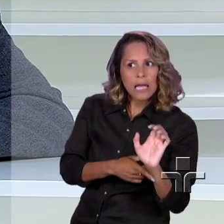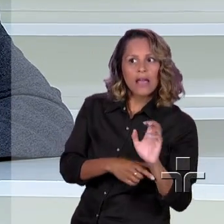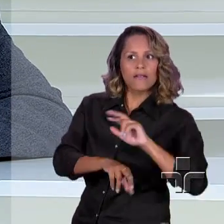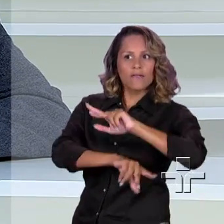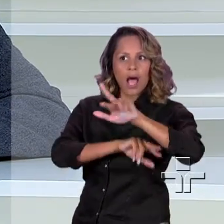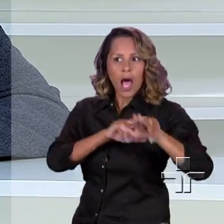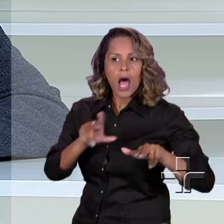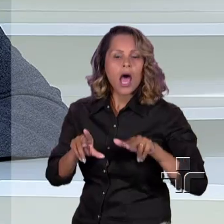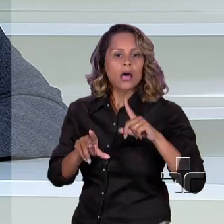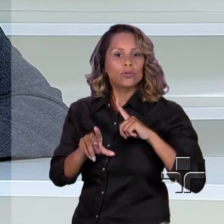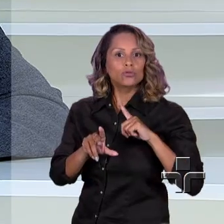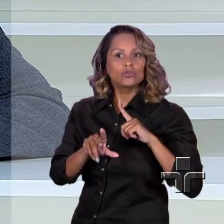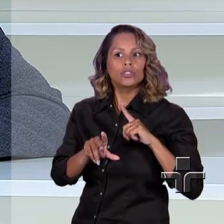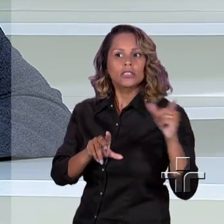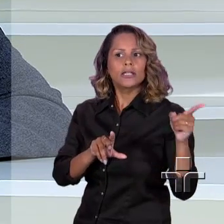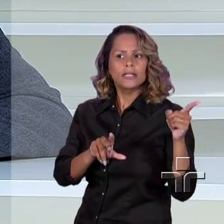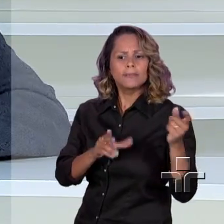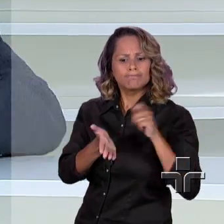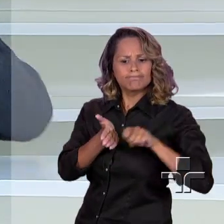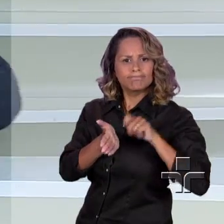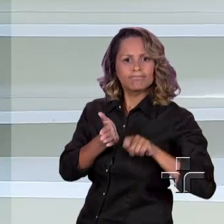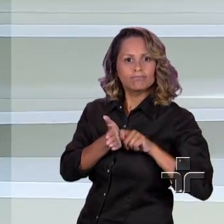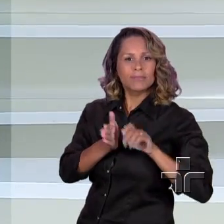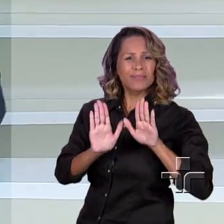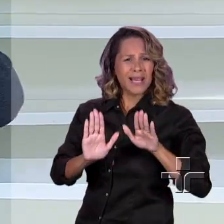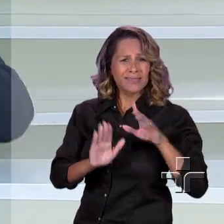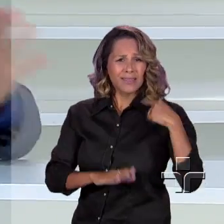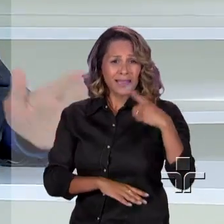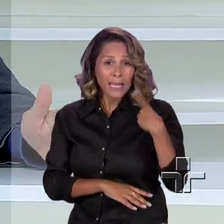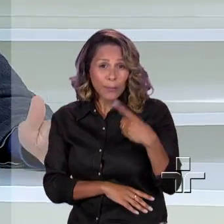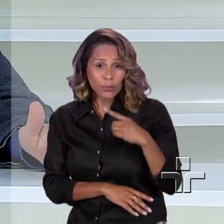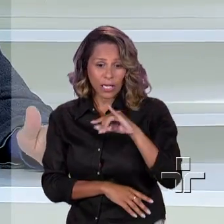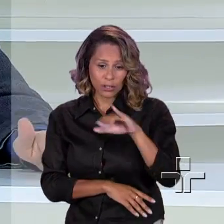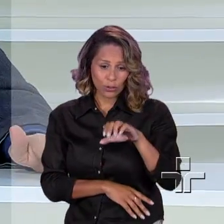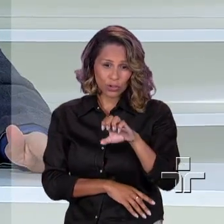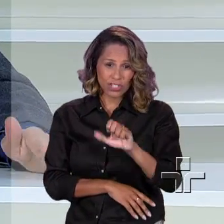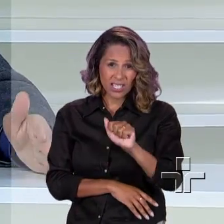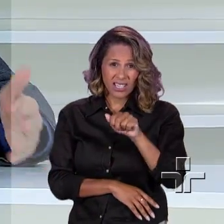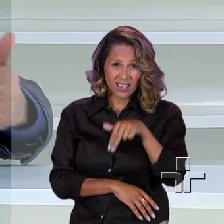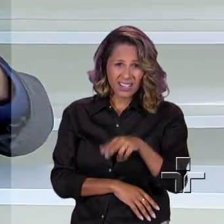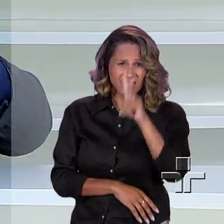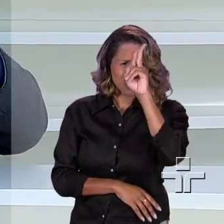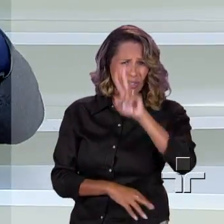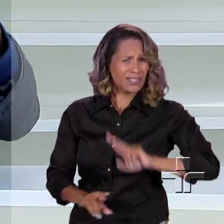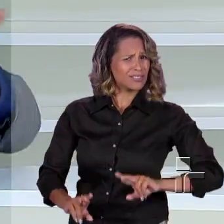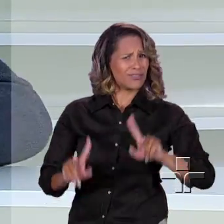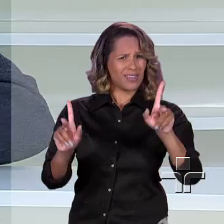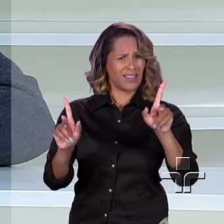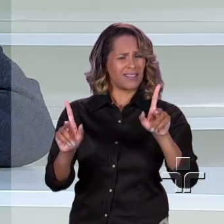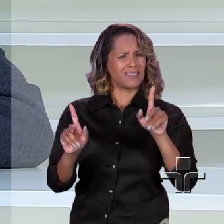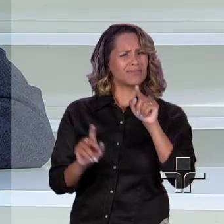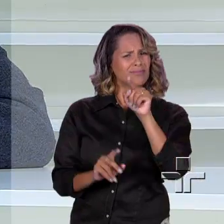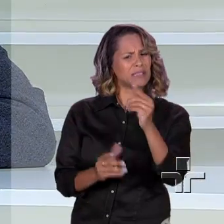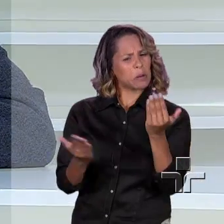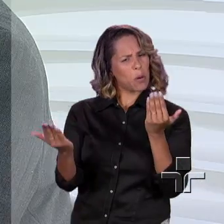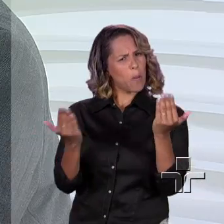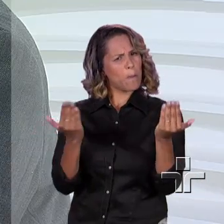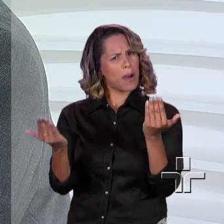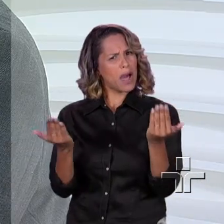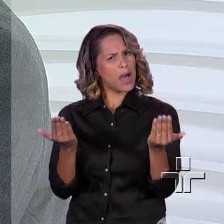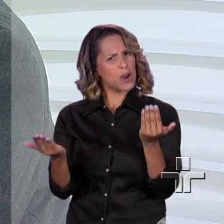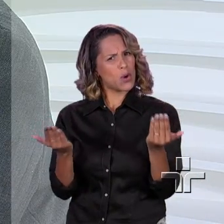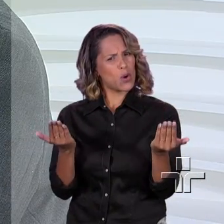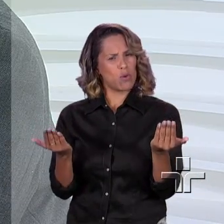uma trajetória completamente diferente. Respeitável, mas completamente diferente. Então, essa sua comparação não